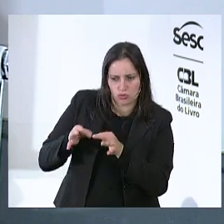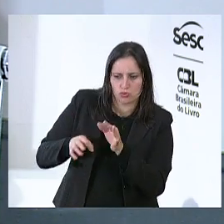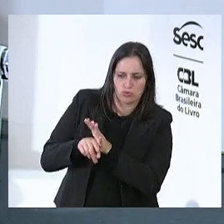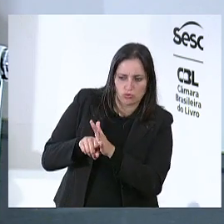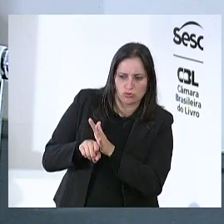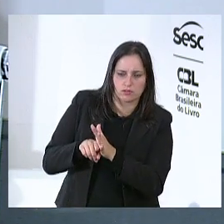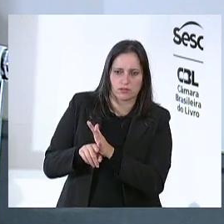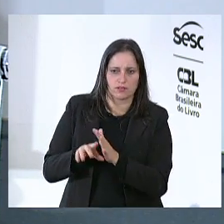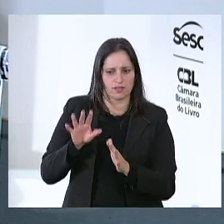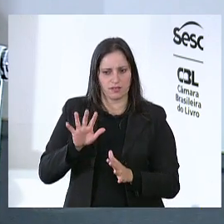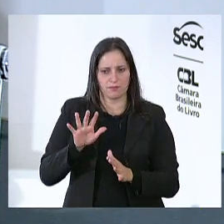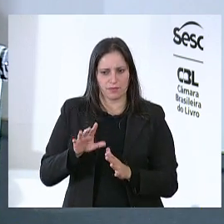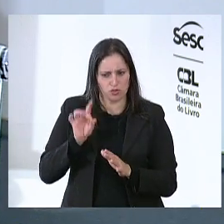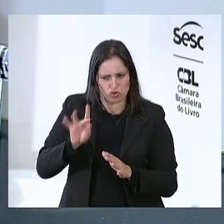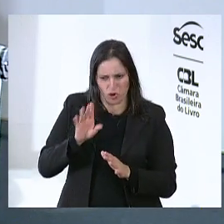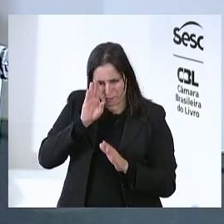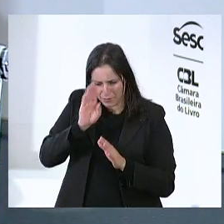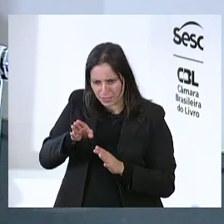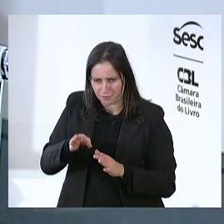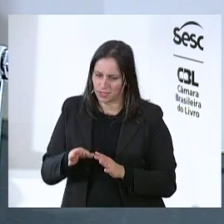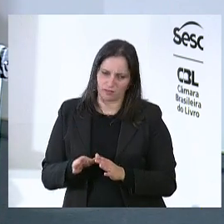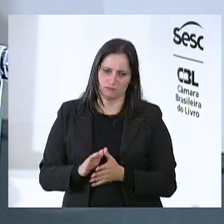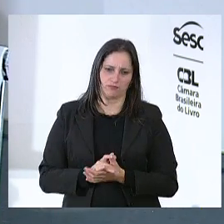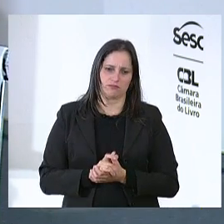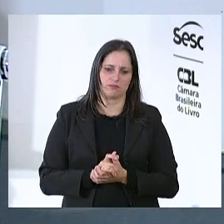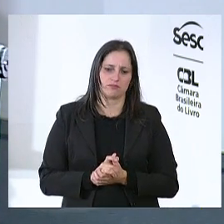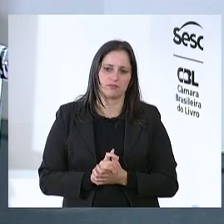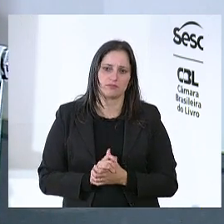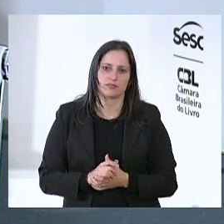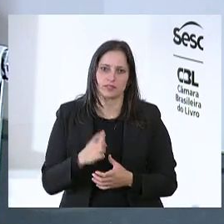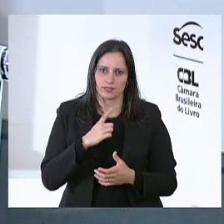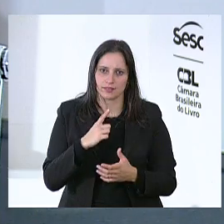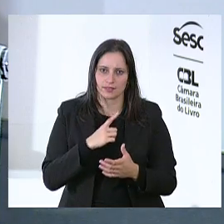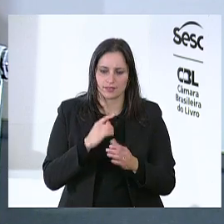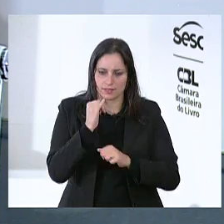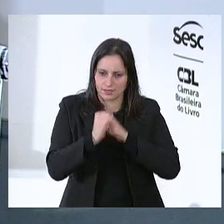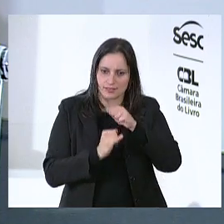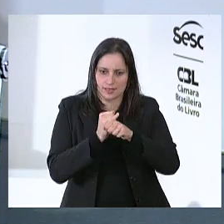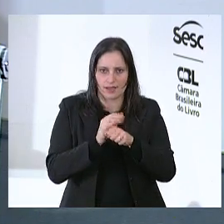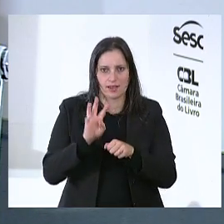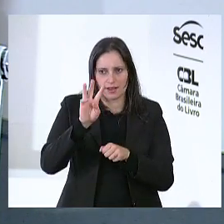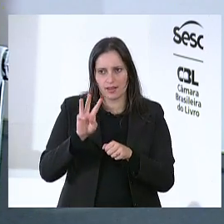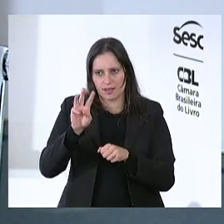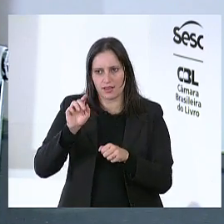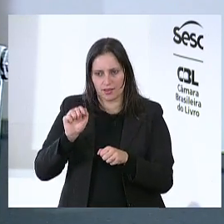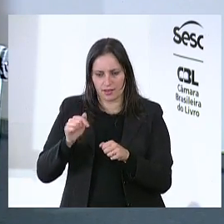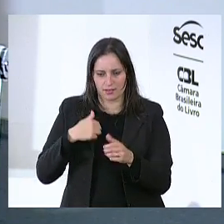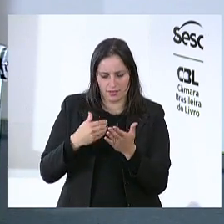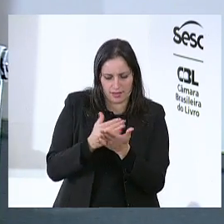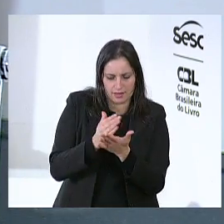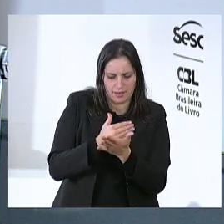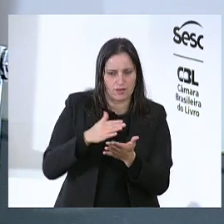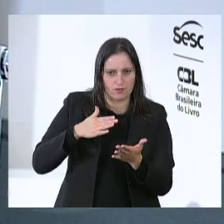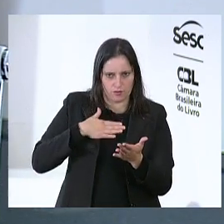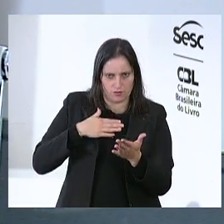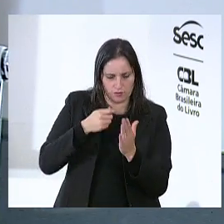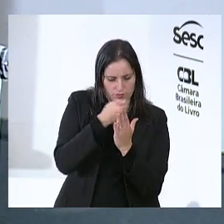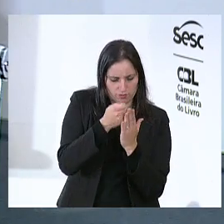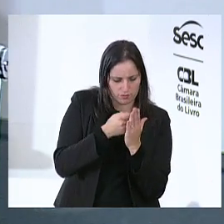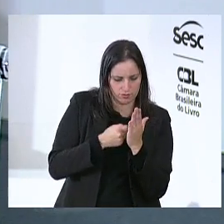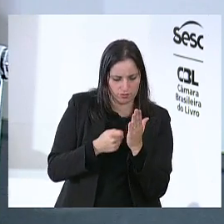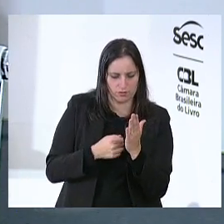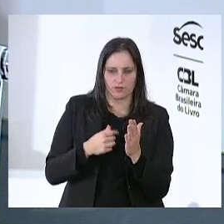Gostaria muito que você se interessasse. Tem meu site, todos os meus livros estão de graça online, vocês podem pegar, inclusive o Mosaico Partido, que